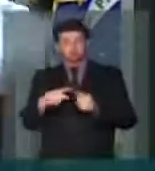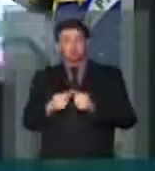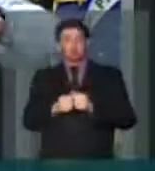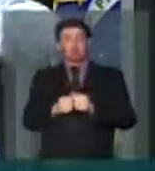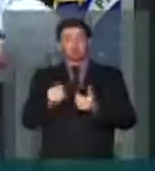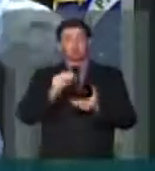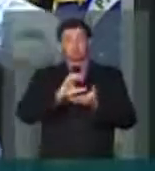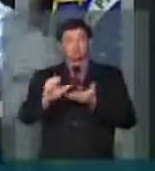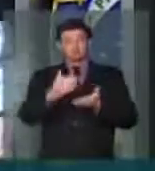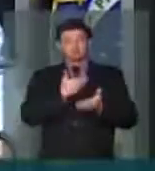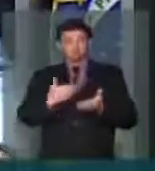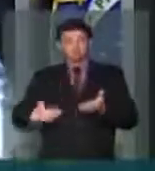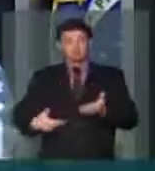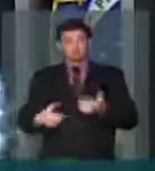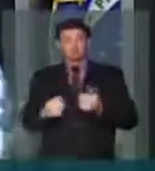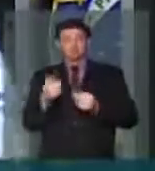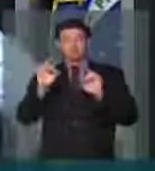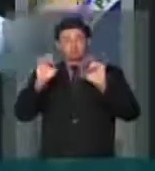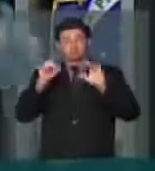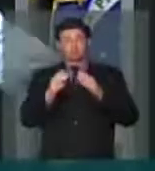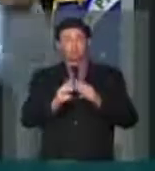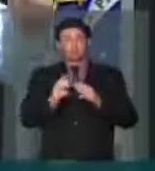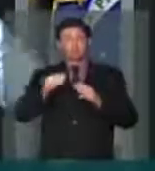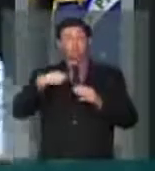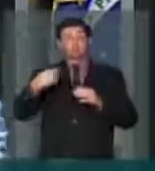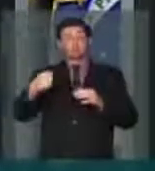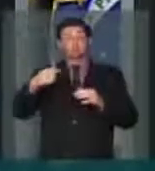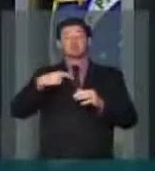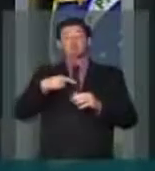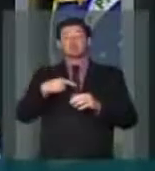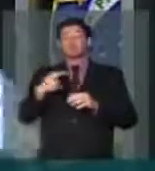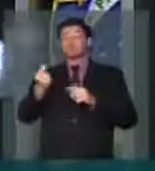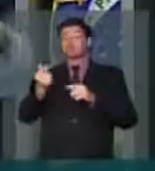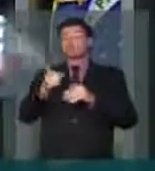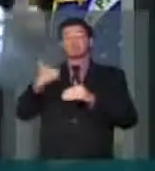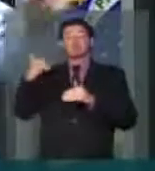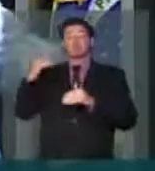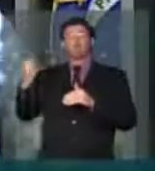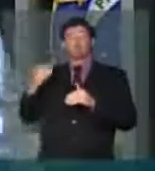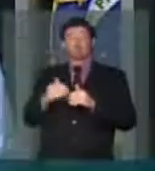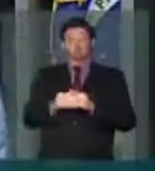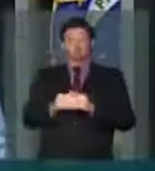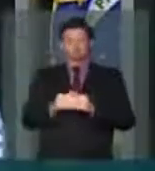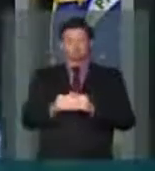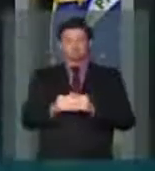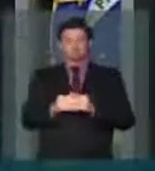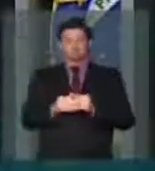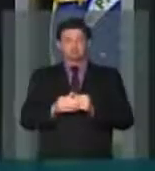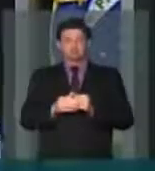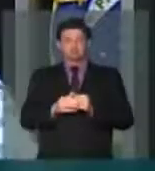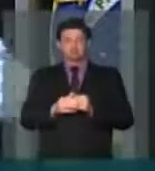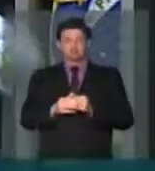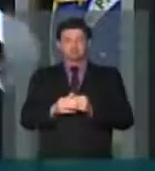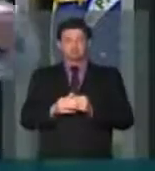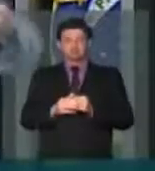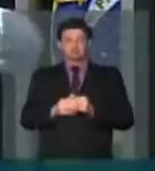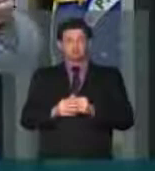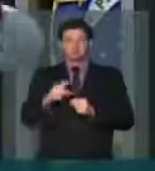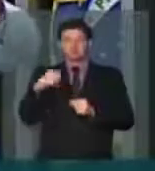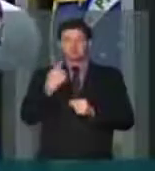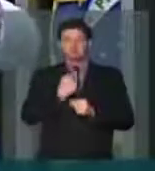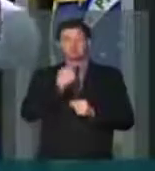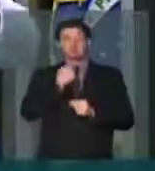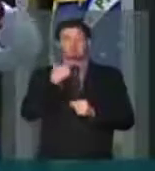e o financiamento público exclusivo quem tem outras fontes, muitas vezes inconfessáveis. Nós não